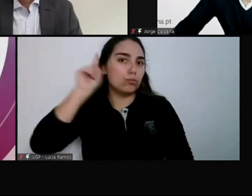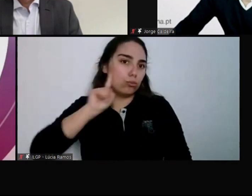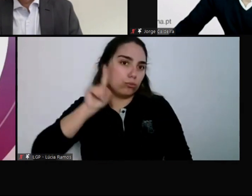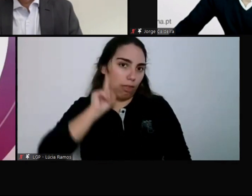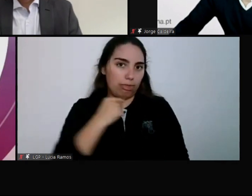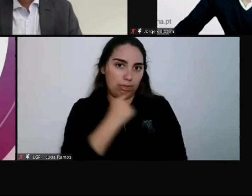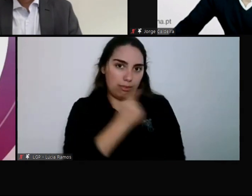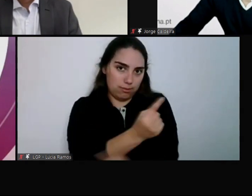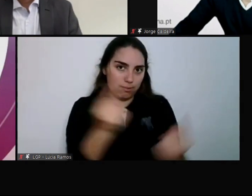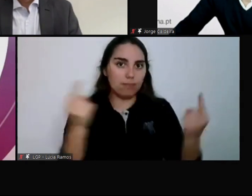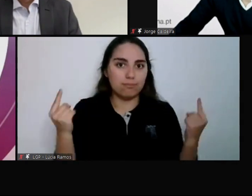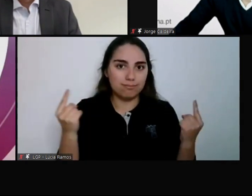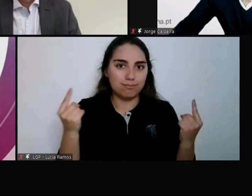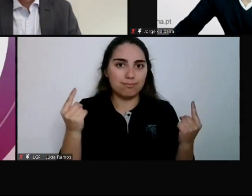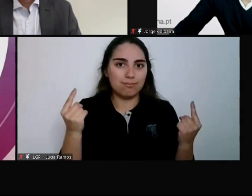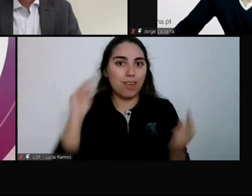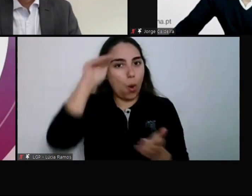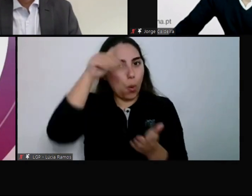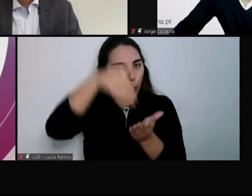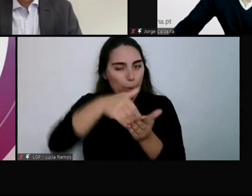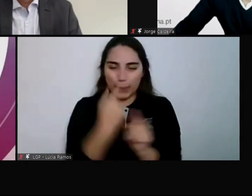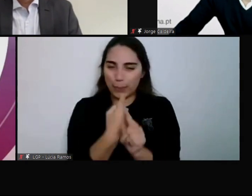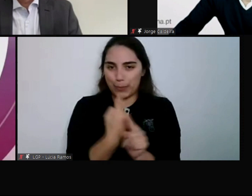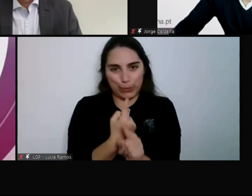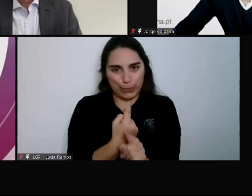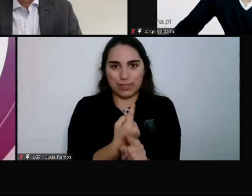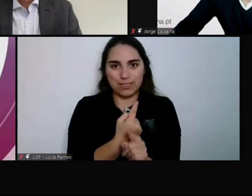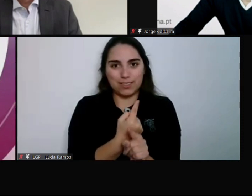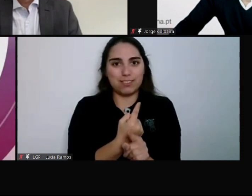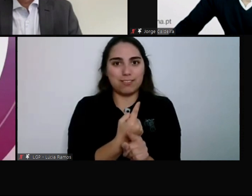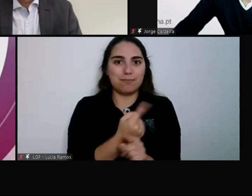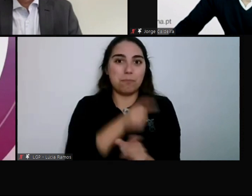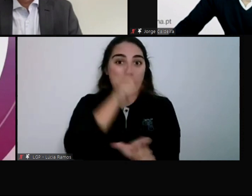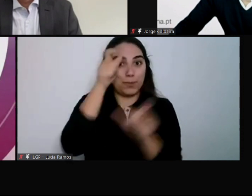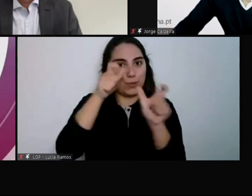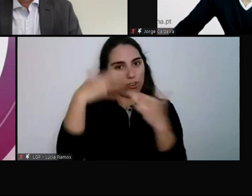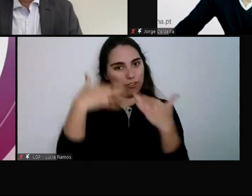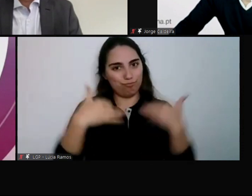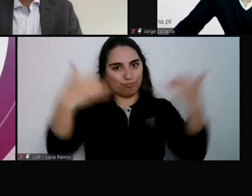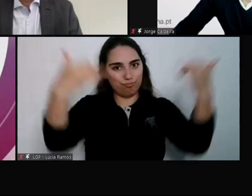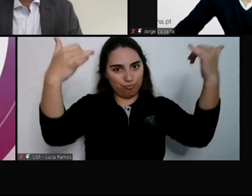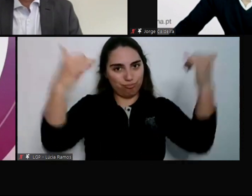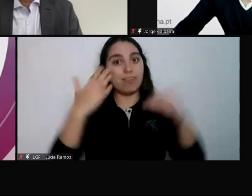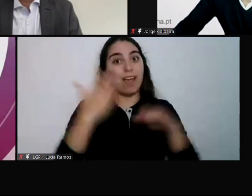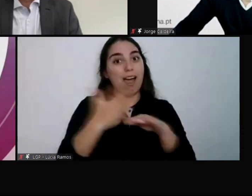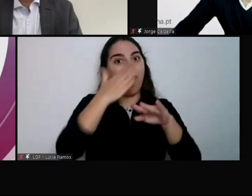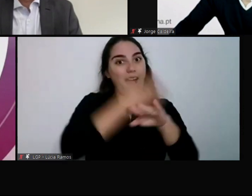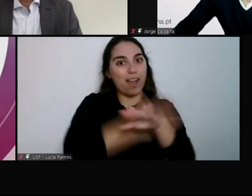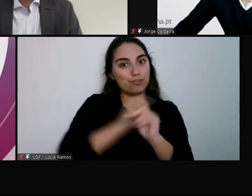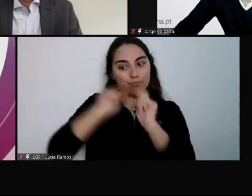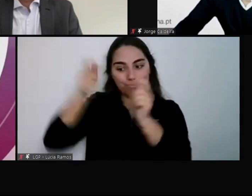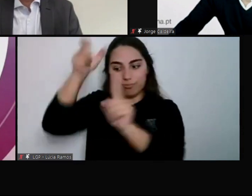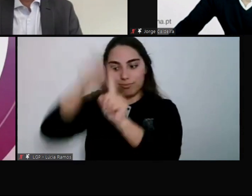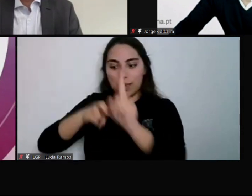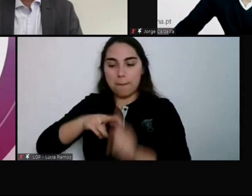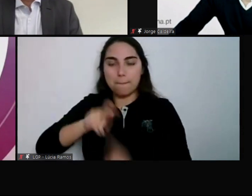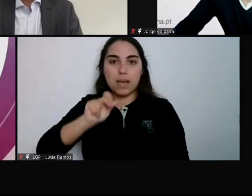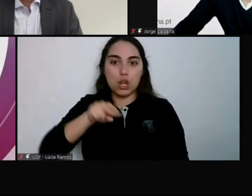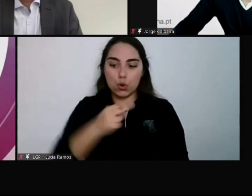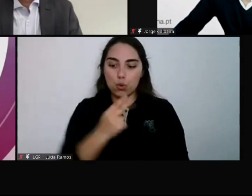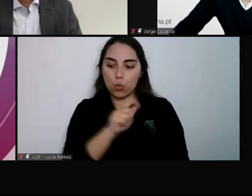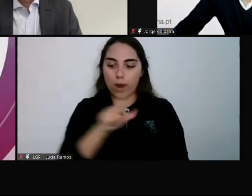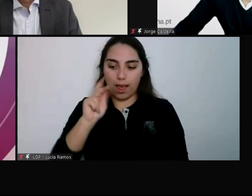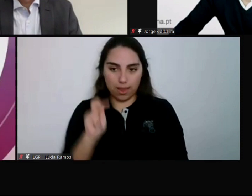só de deixar uma última nota para o nosso auditório antes de passar a palavra à Manuela para a conclusão, é desafiar